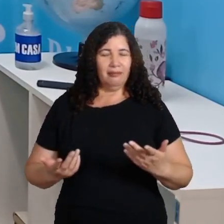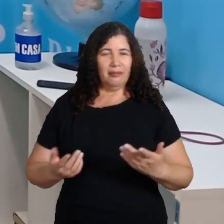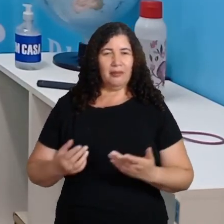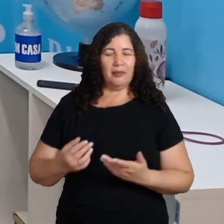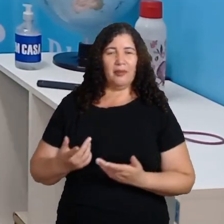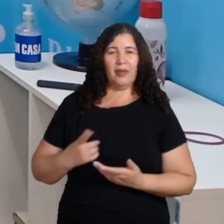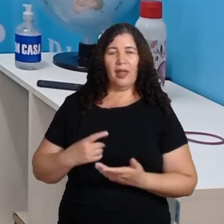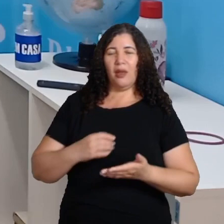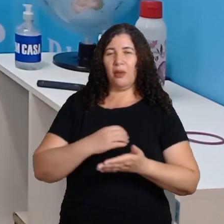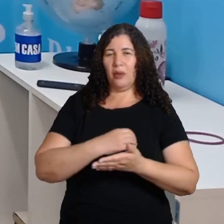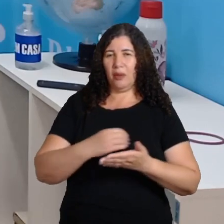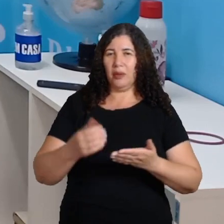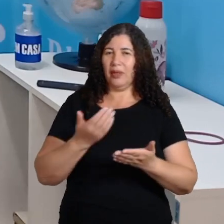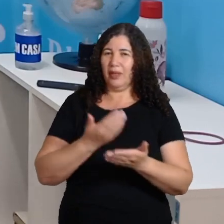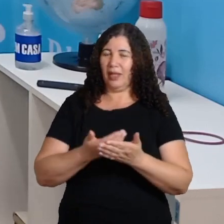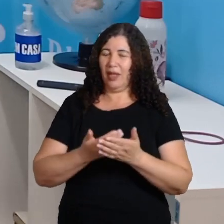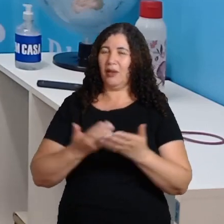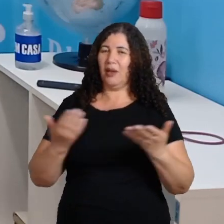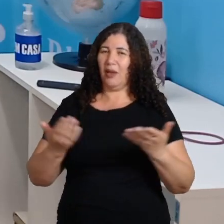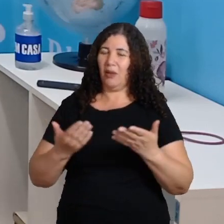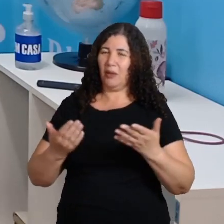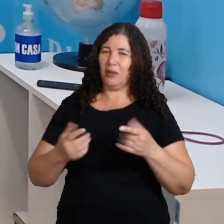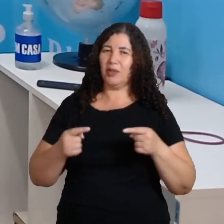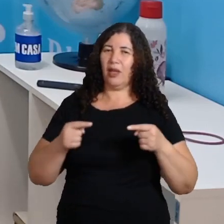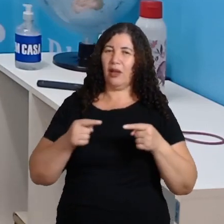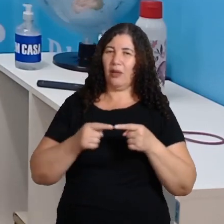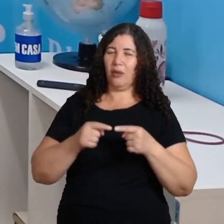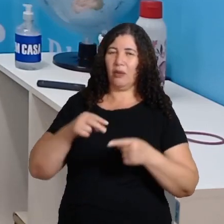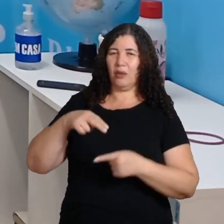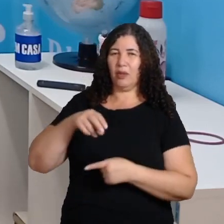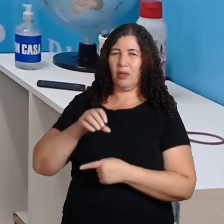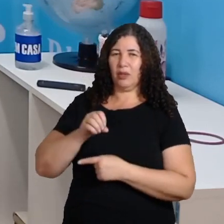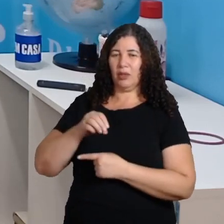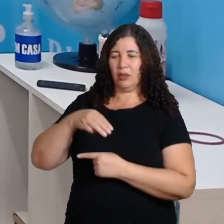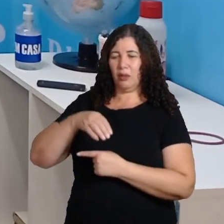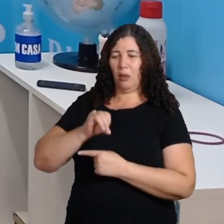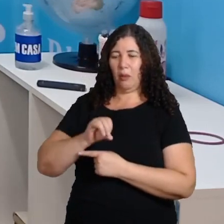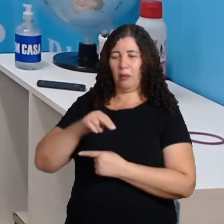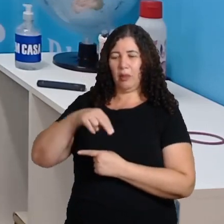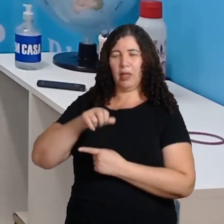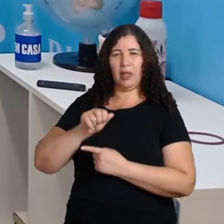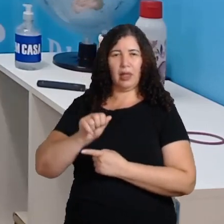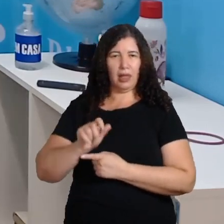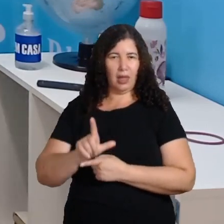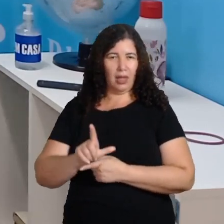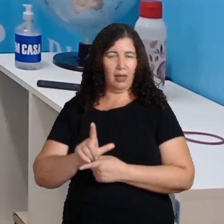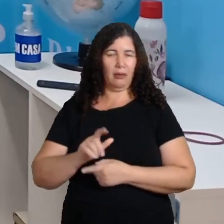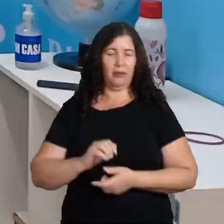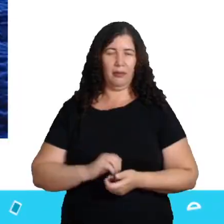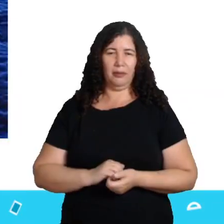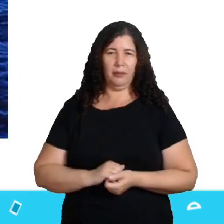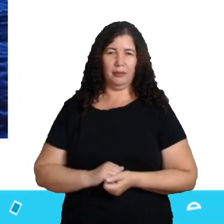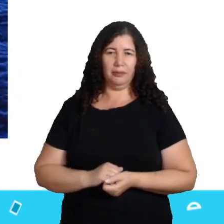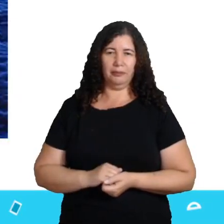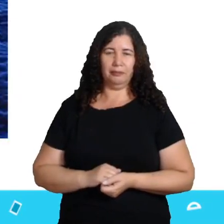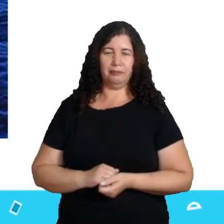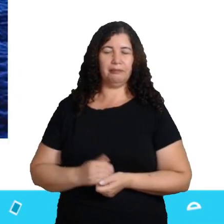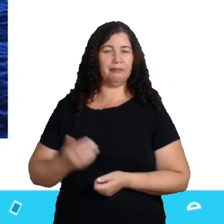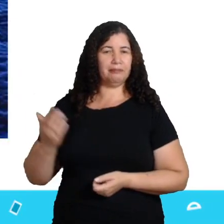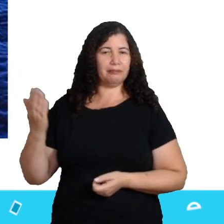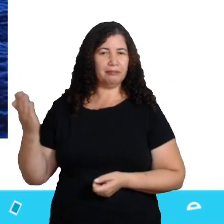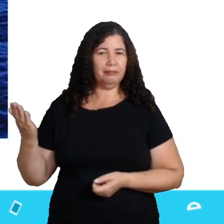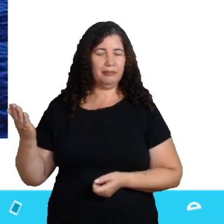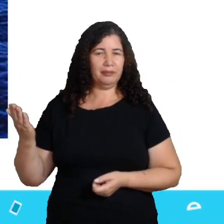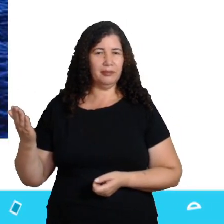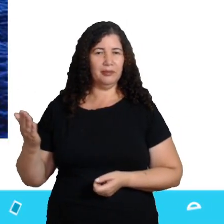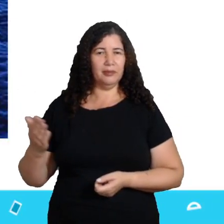o conteúdo da aula de hoje, que é a concordância, neste caso a concordância nominal. É por isso que ele